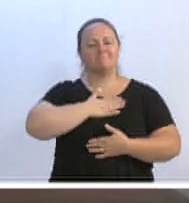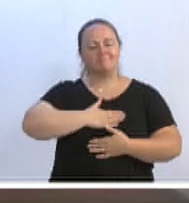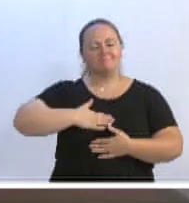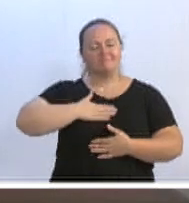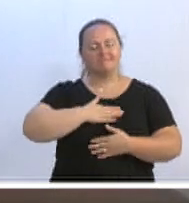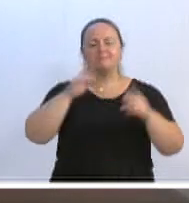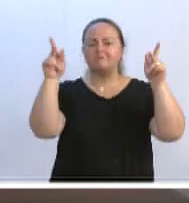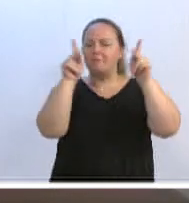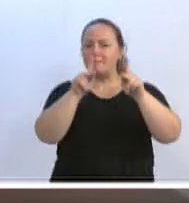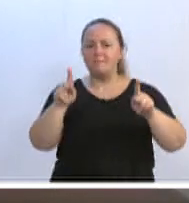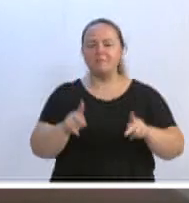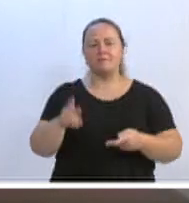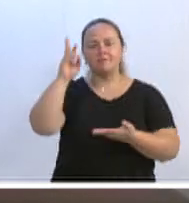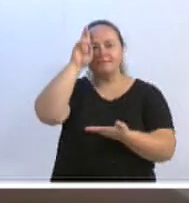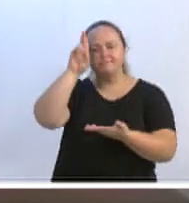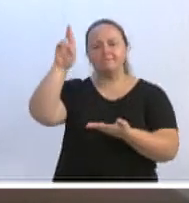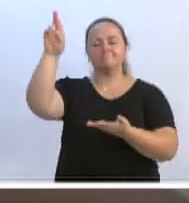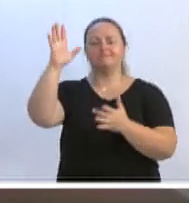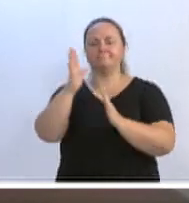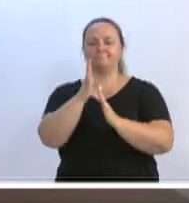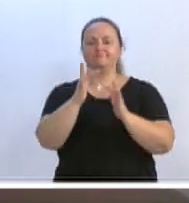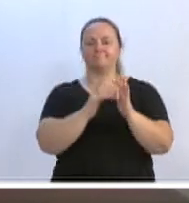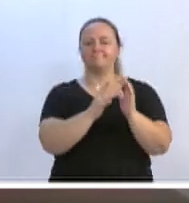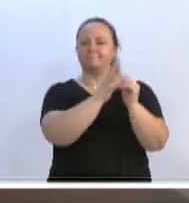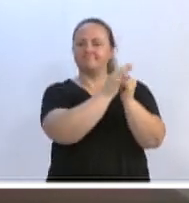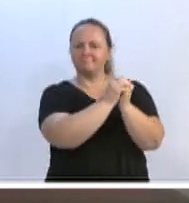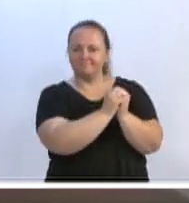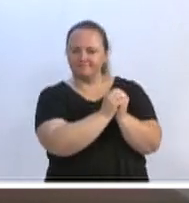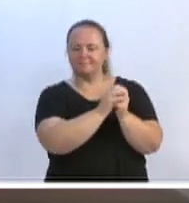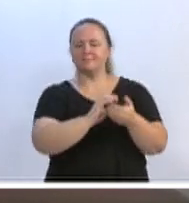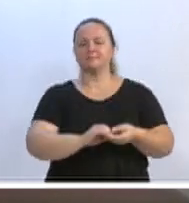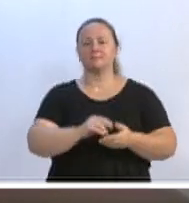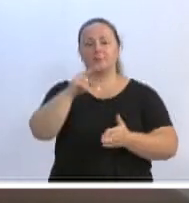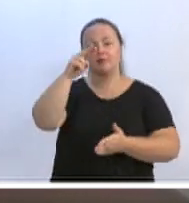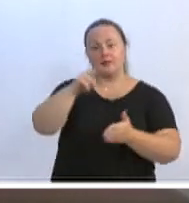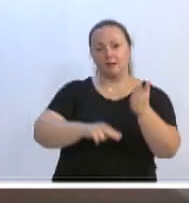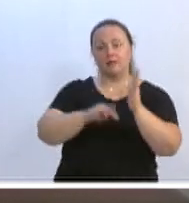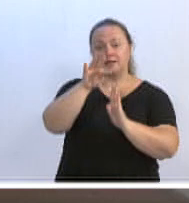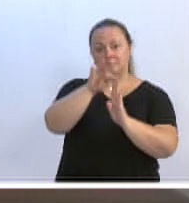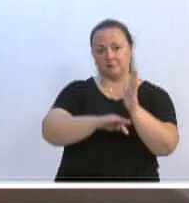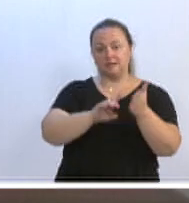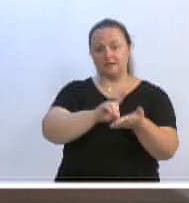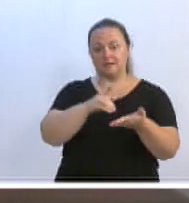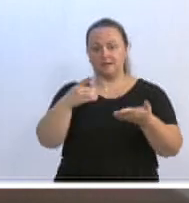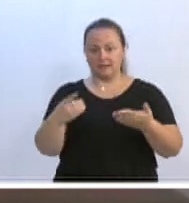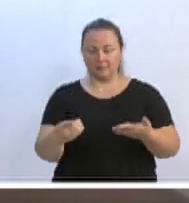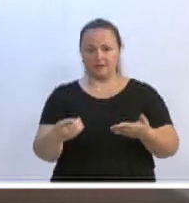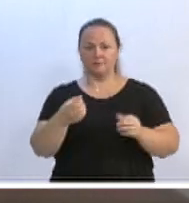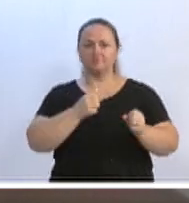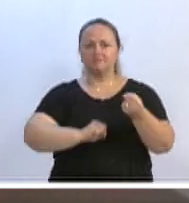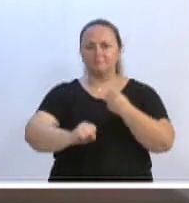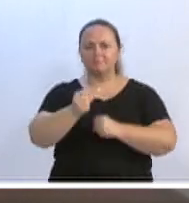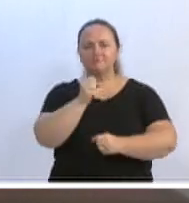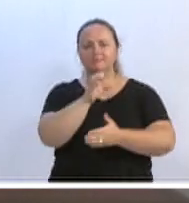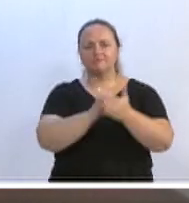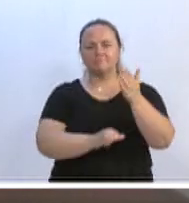com a paz do Senhor Jesus. Nós vamos ler um texto da Bíblia, Salmo 36,